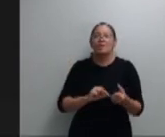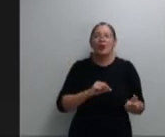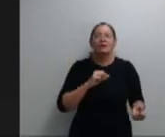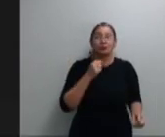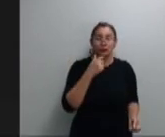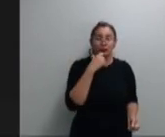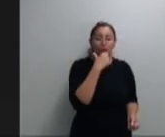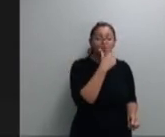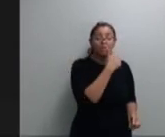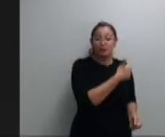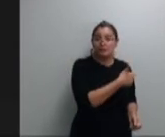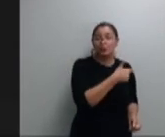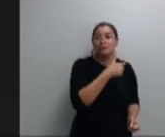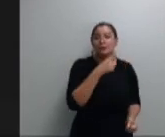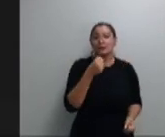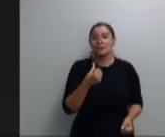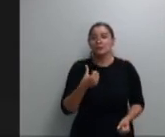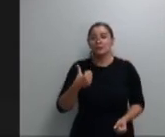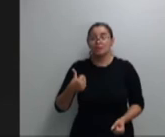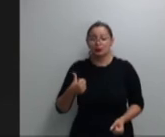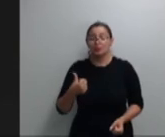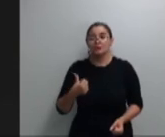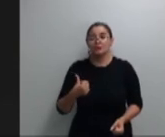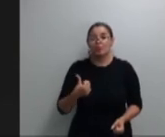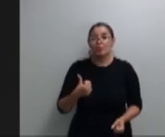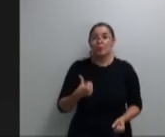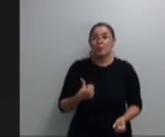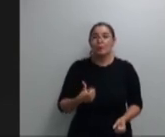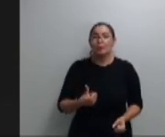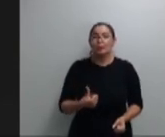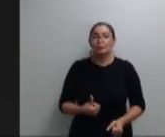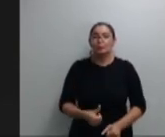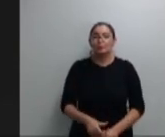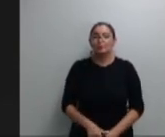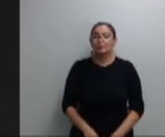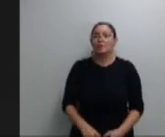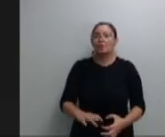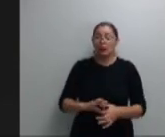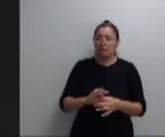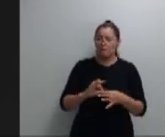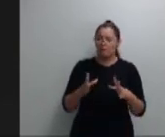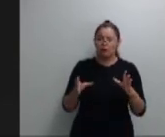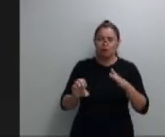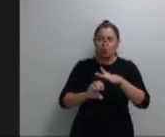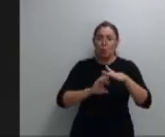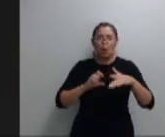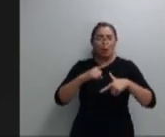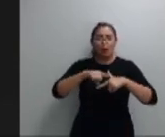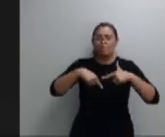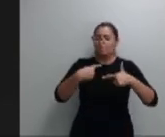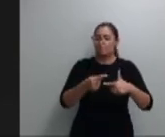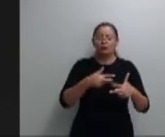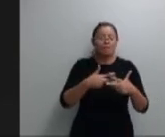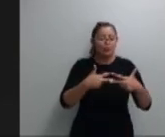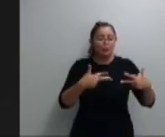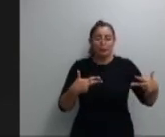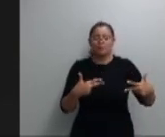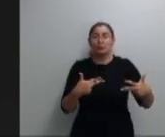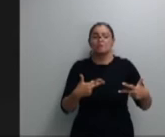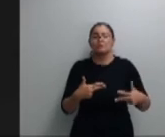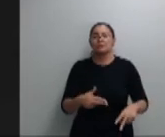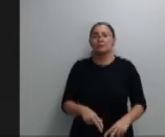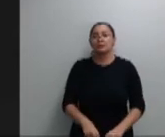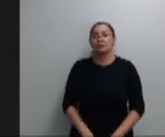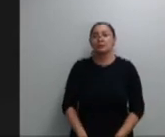constituição ou a infringência ao postulado da livre concorrência como dispõe o artigo 770 inciso 4